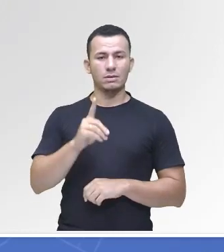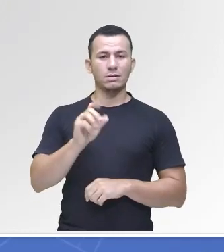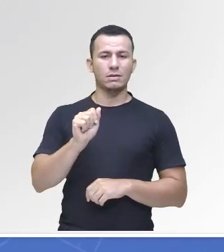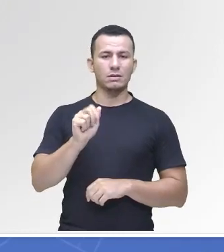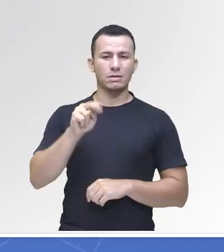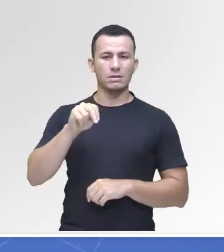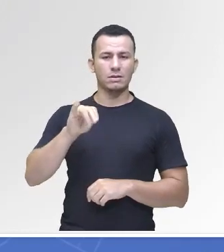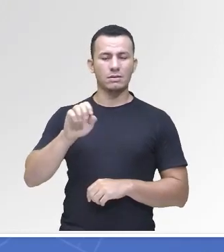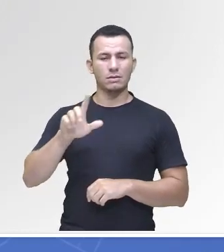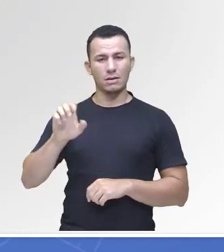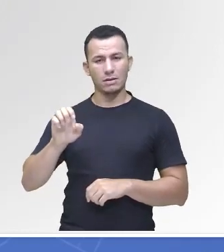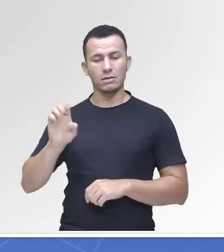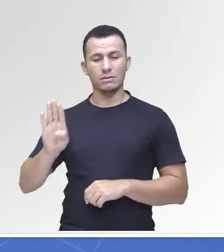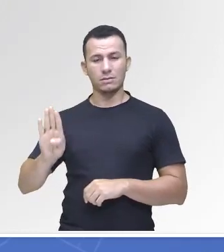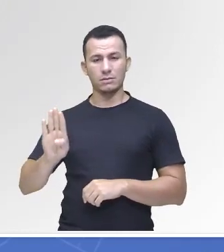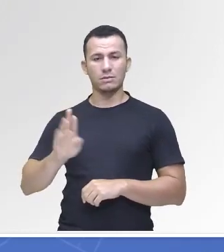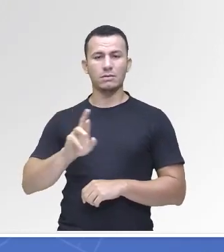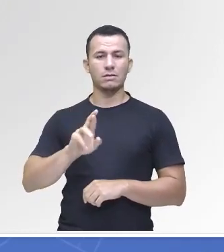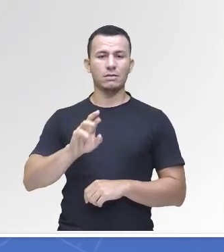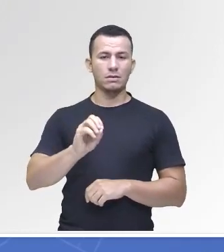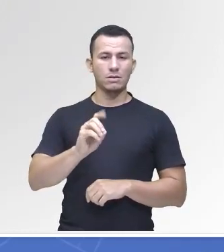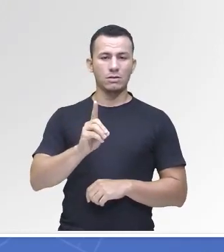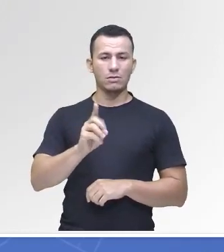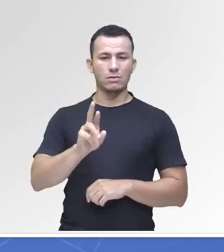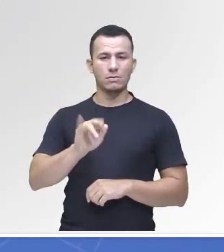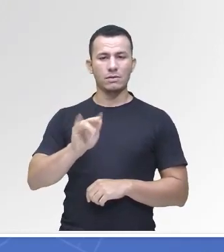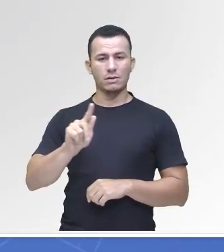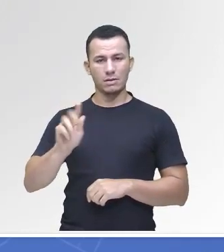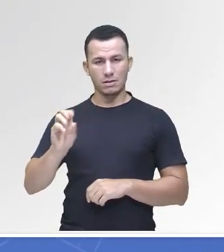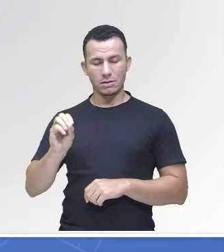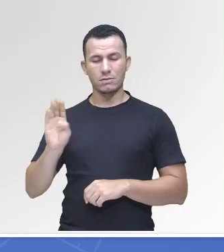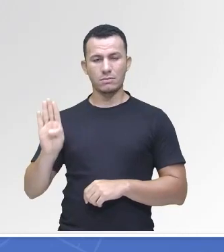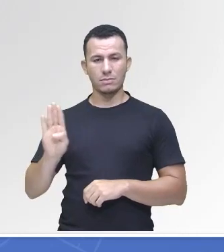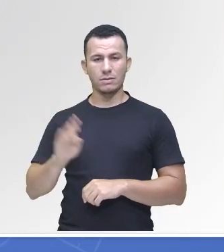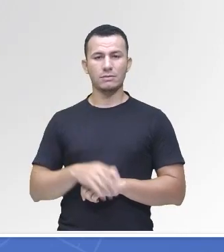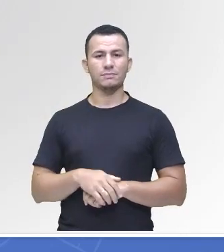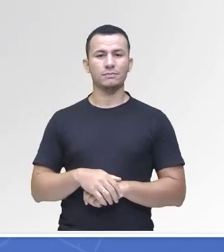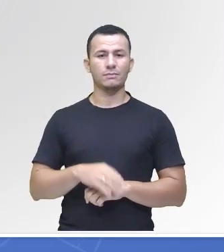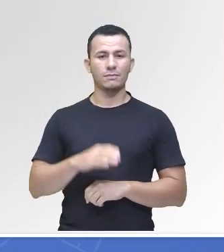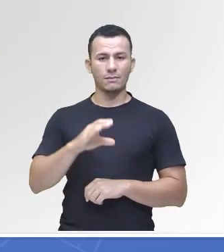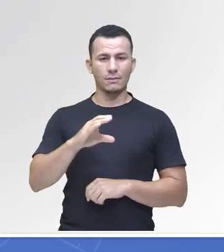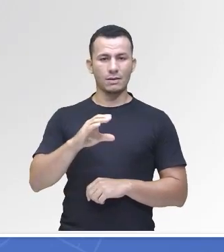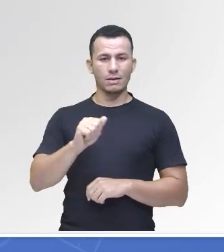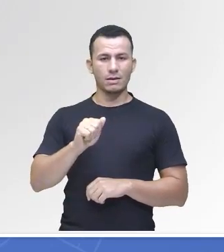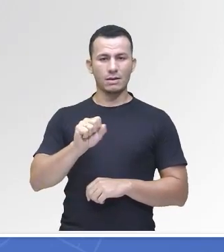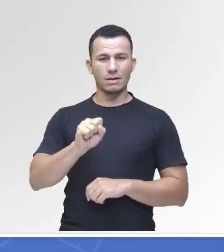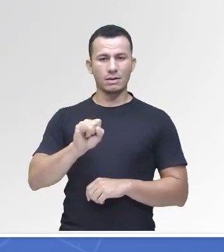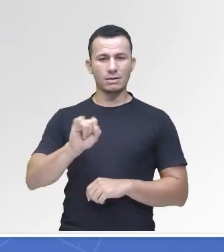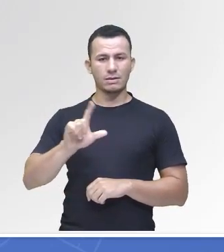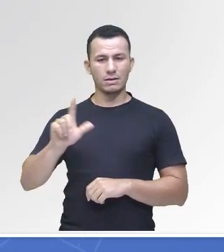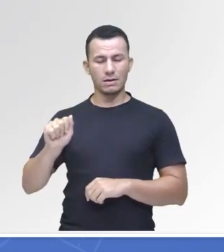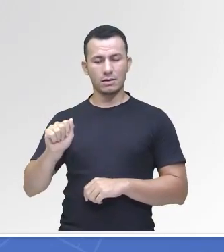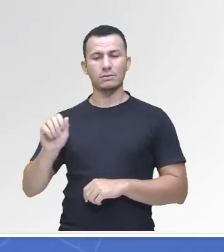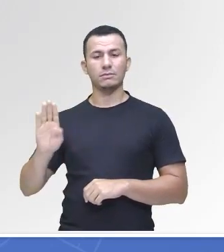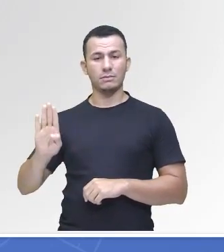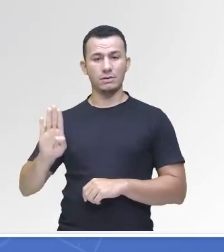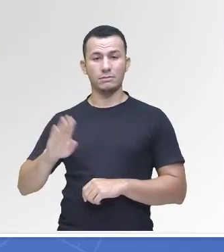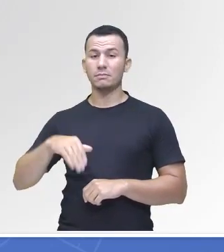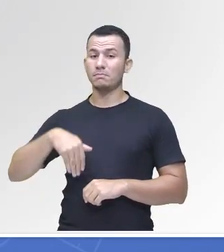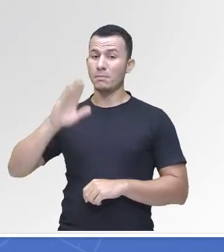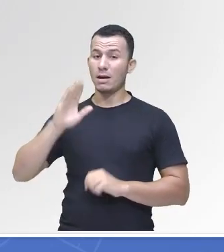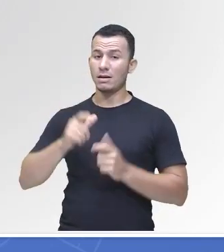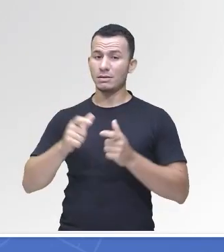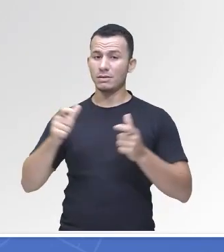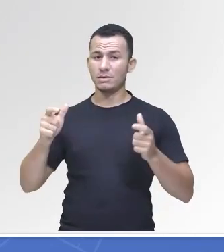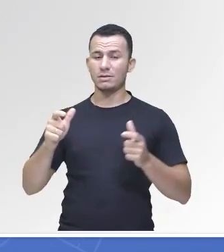Daniele marcou alternativa B, o Rodrigo marcou alternativa B, Cássila B também, a grande maioria marcou B,